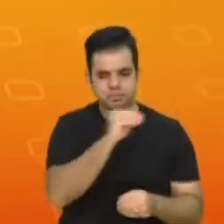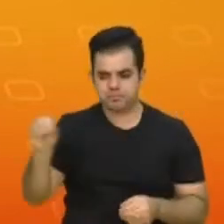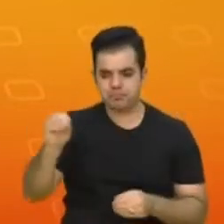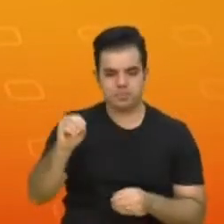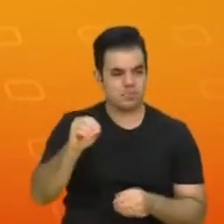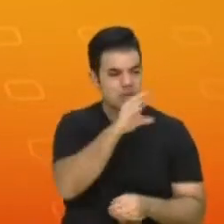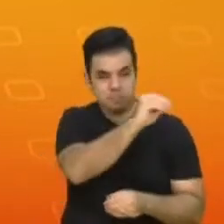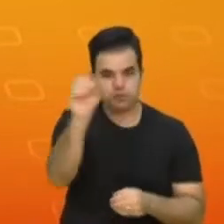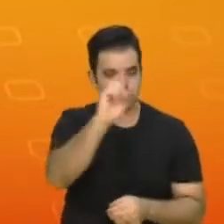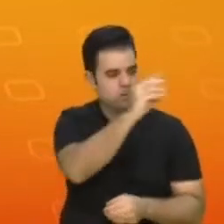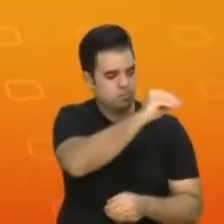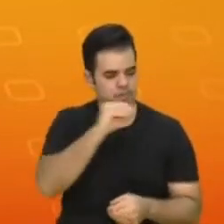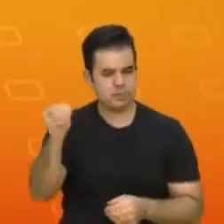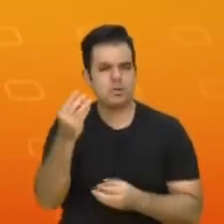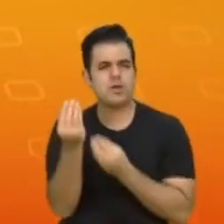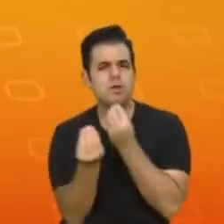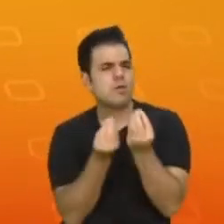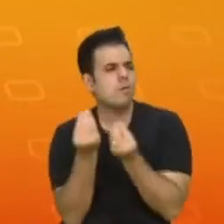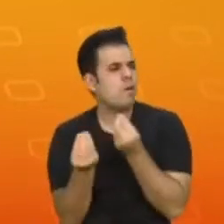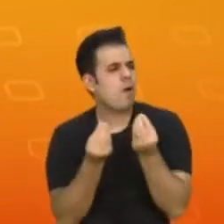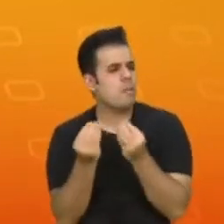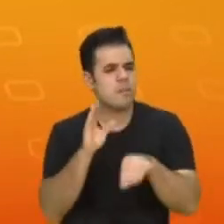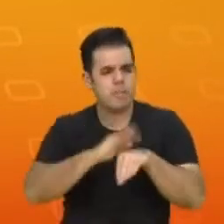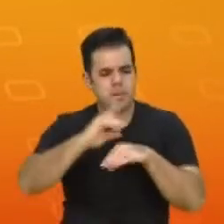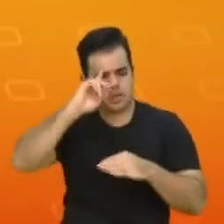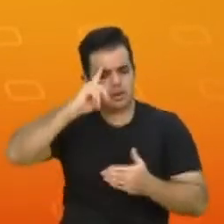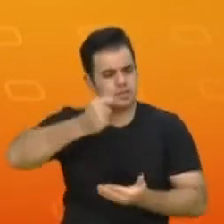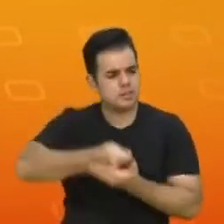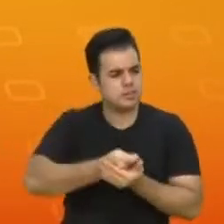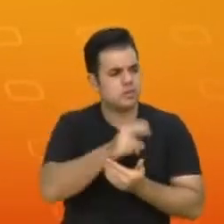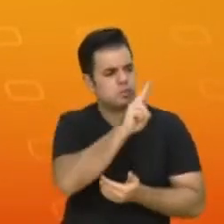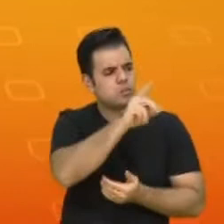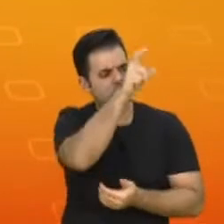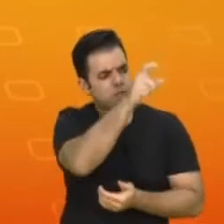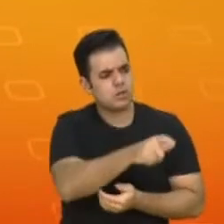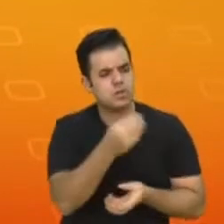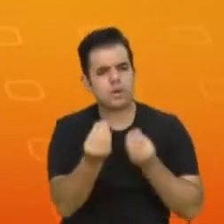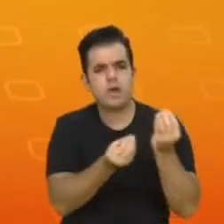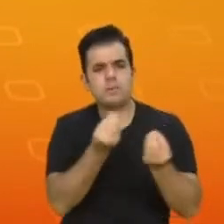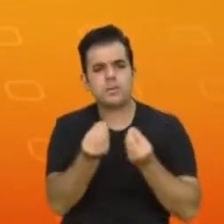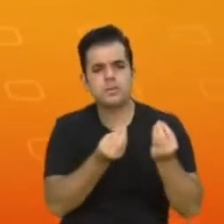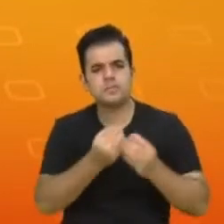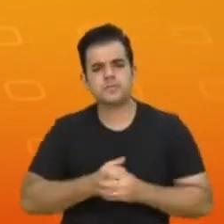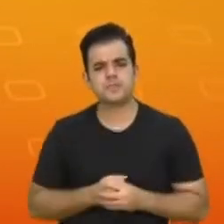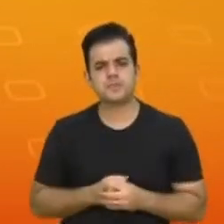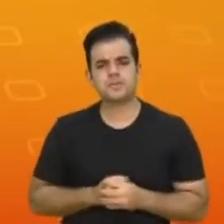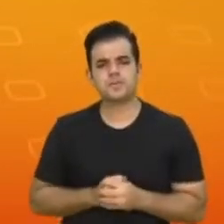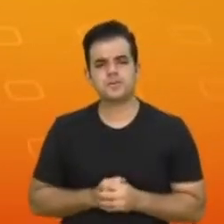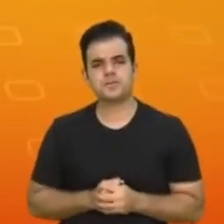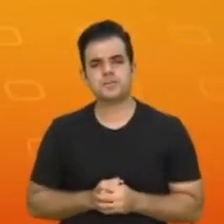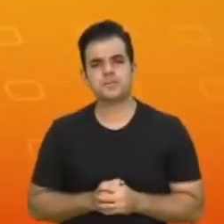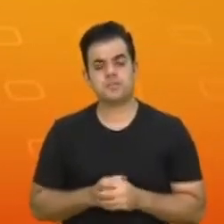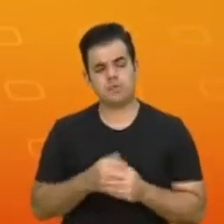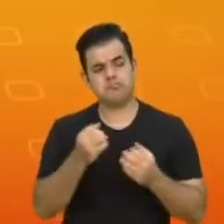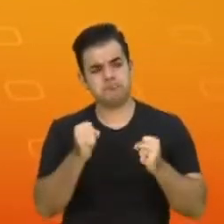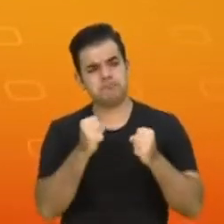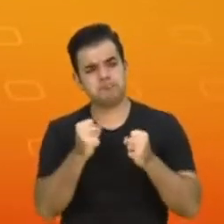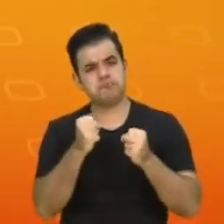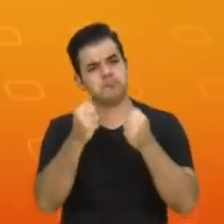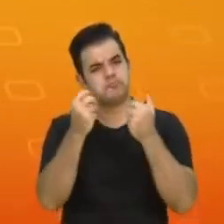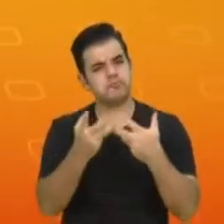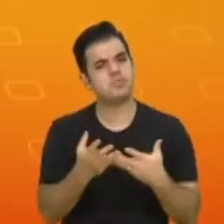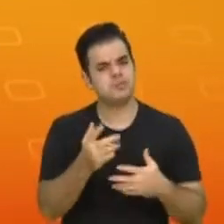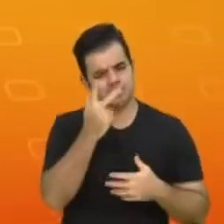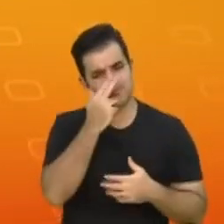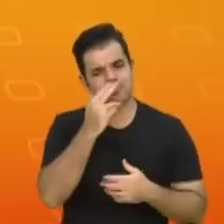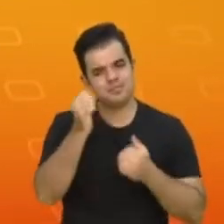Eu Perfeito. posso. Posso complementar aqui? Pode, puxa aí, André, pode Desculpa. puxar. Posso puxar? Acredito que a gente vai falar de recursos